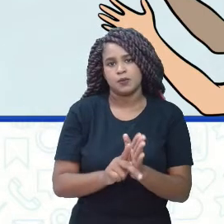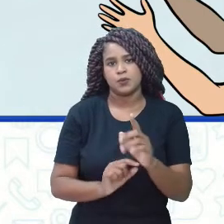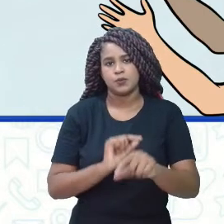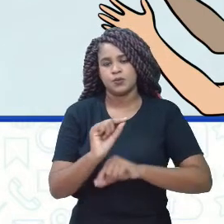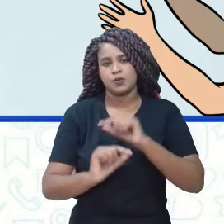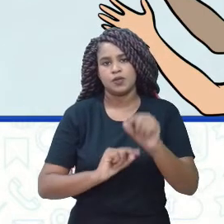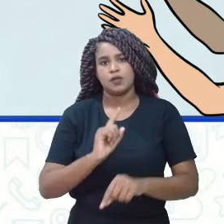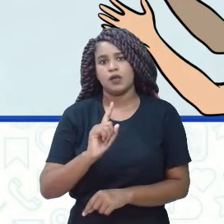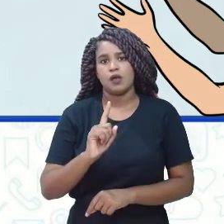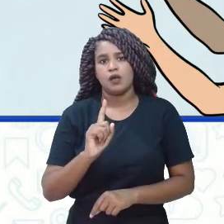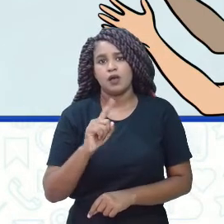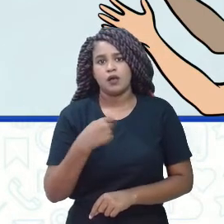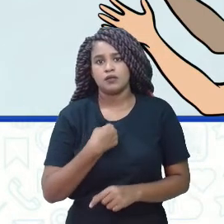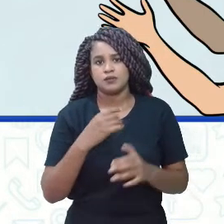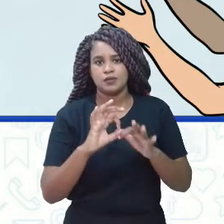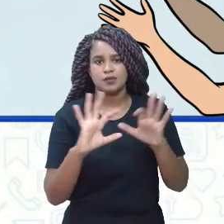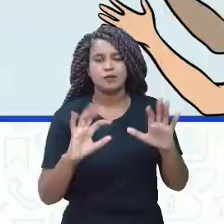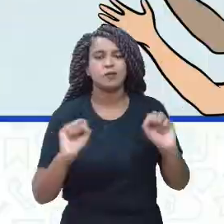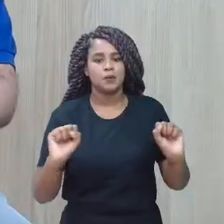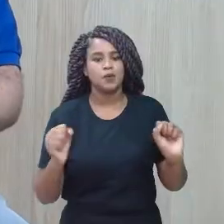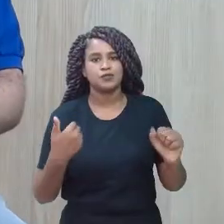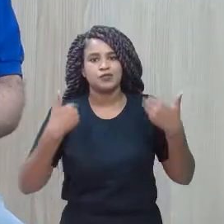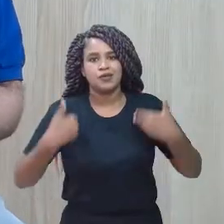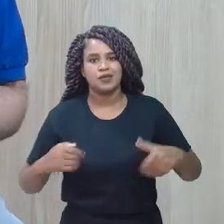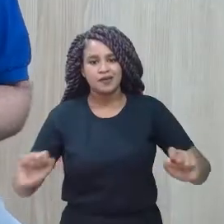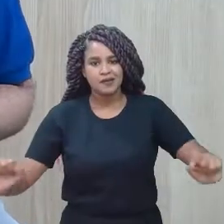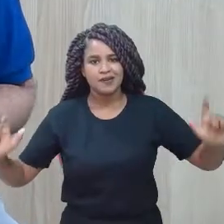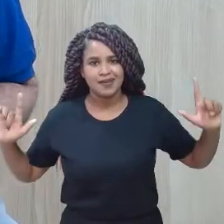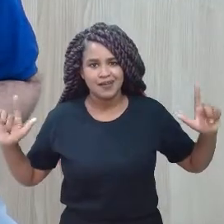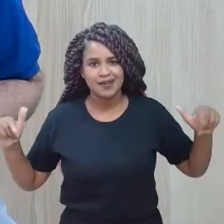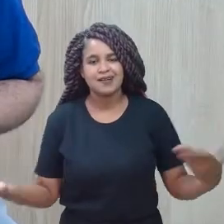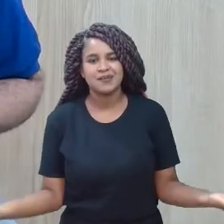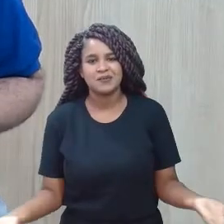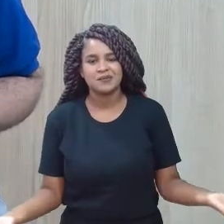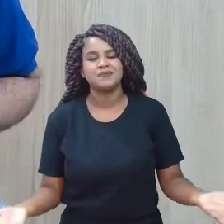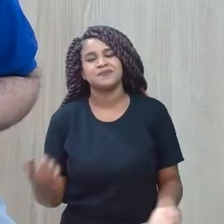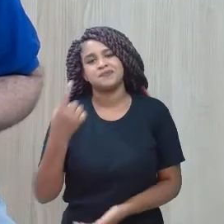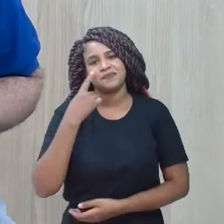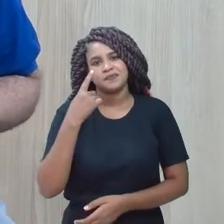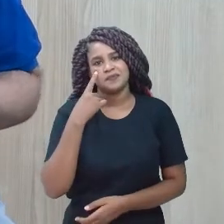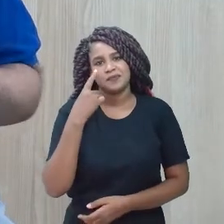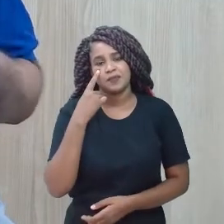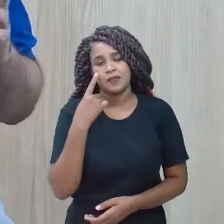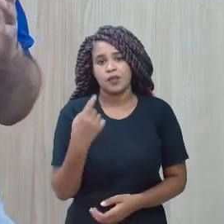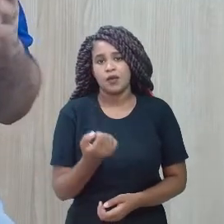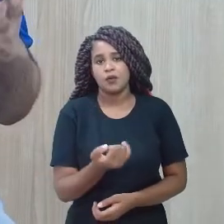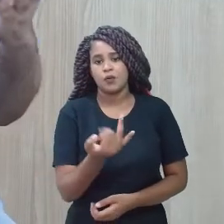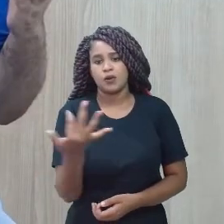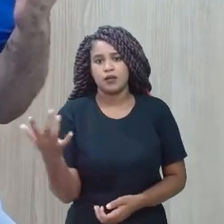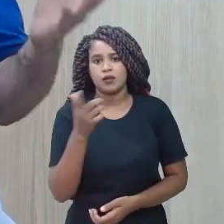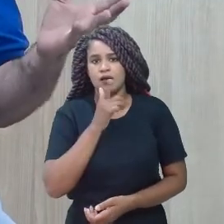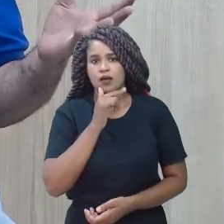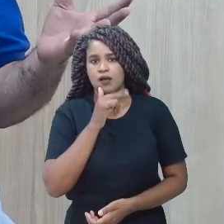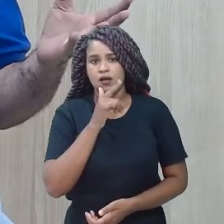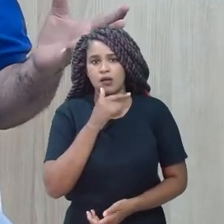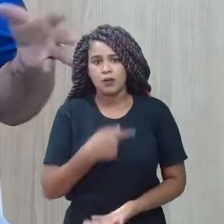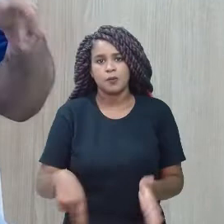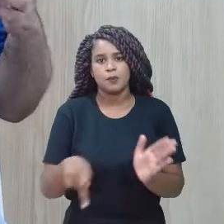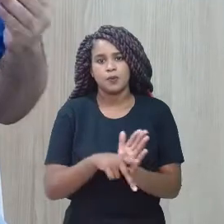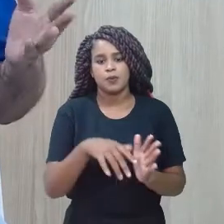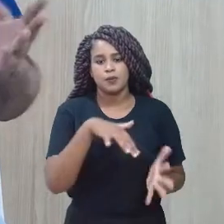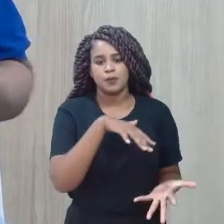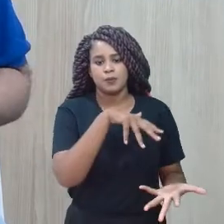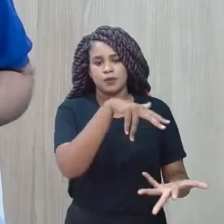a disponibilidade. Agora, pode jogar o rostinho lindo na tela, a disponibilidade dos recursos hídricos que nós temos aqui no nosso queridíssimo planeta Terra,